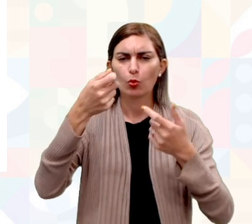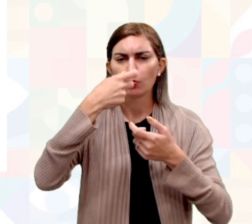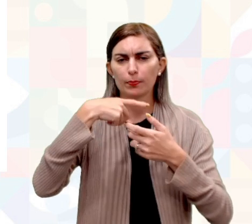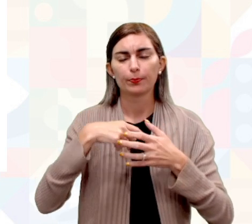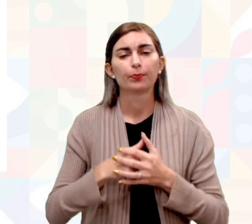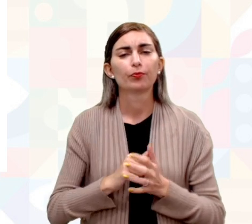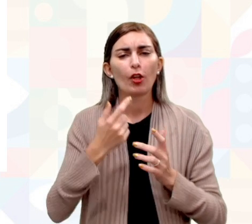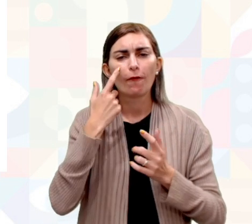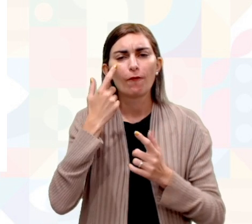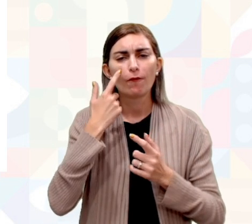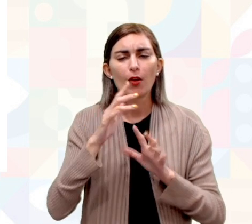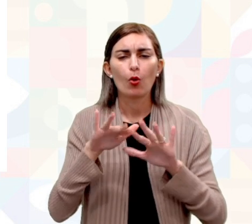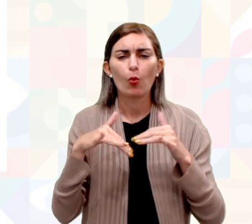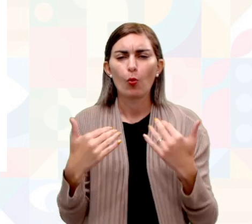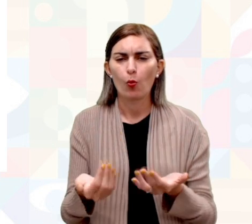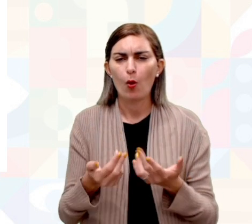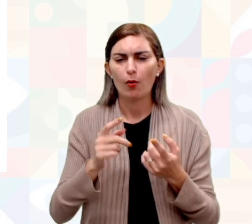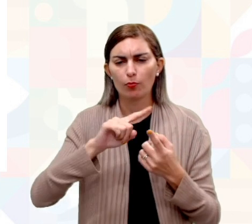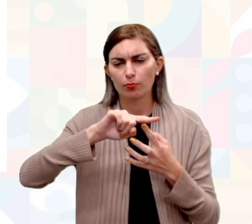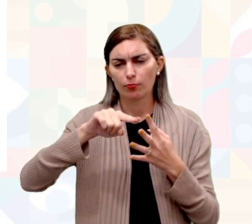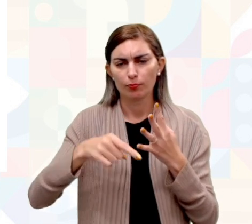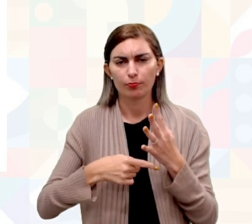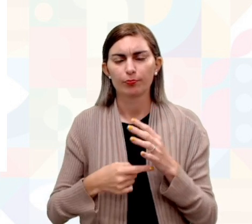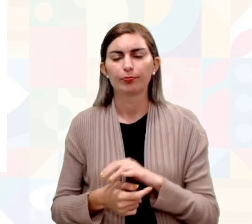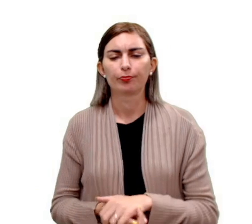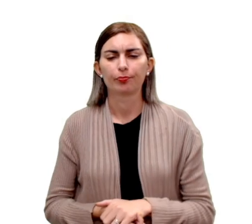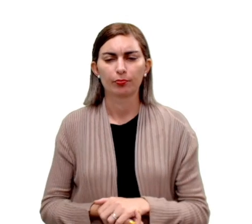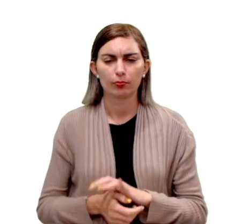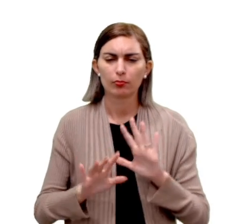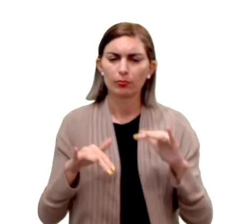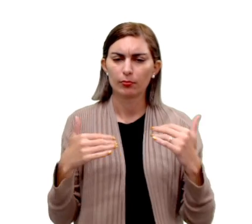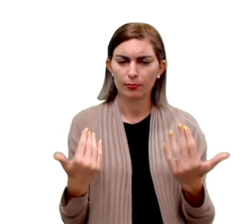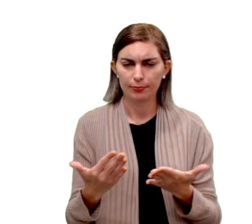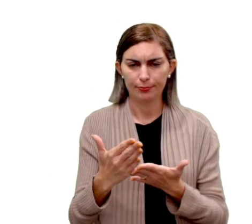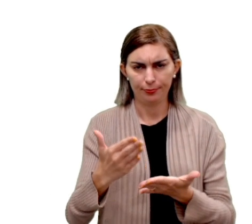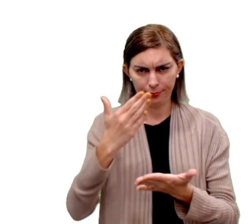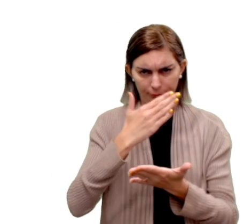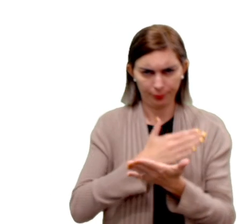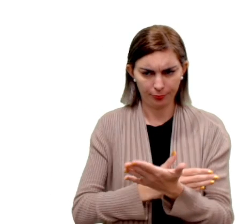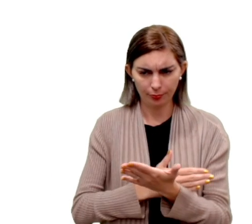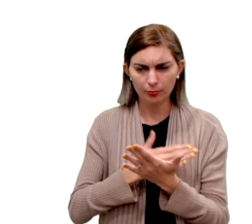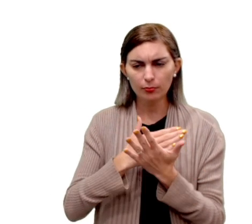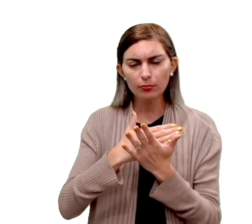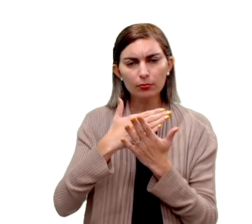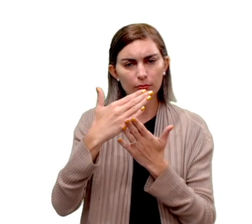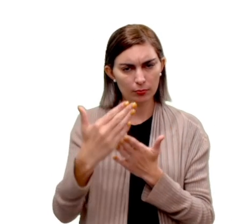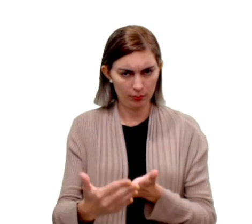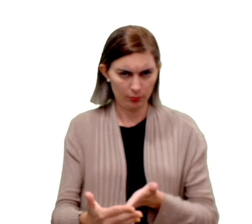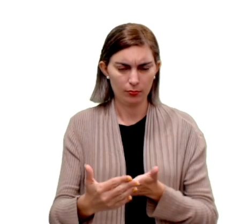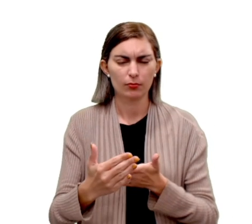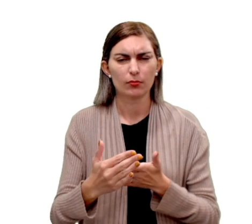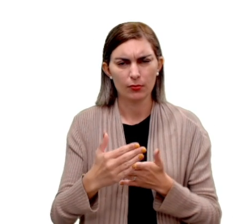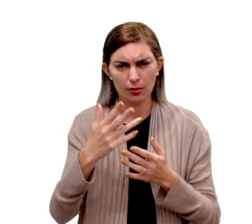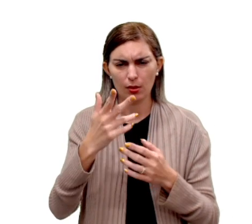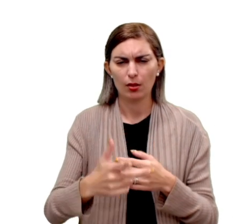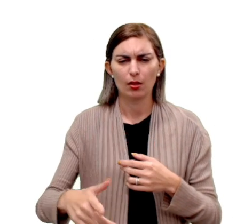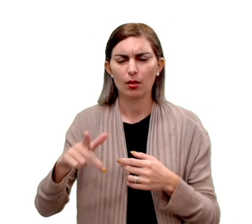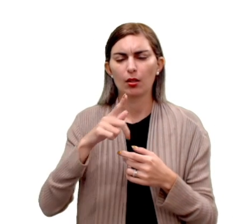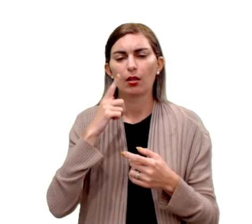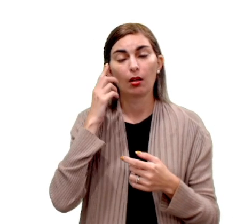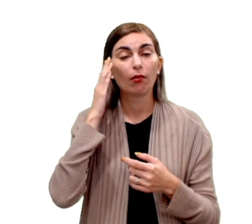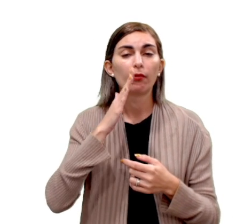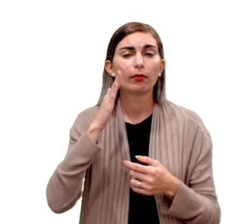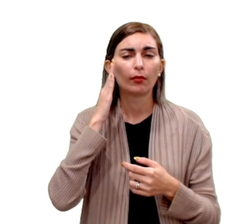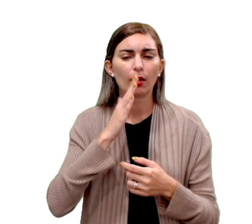são essas vias de intoxicação. Então, antes de iniciarmos, nessas vias, a gente vai